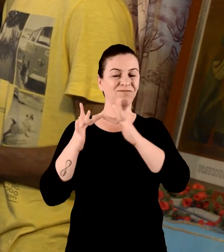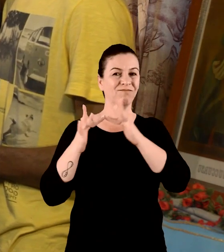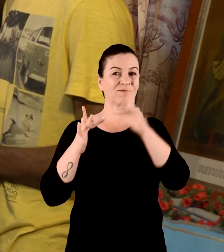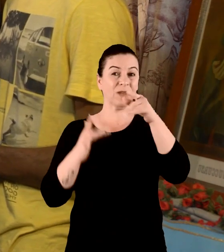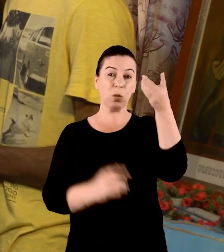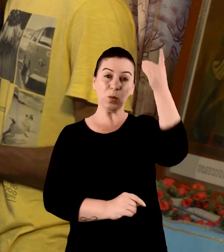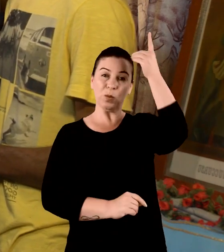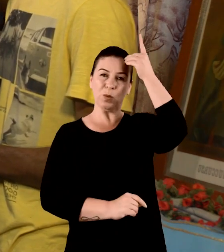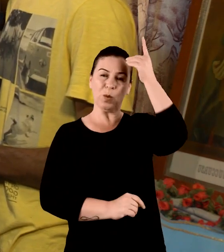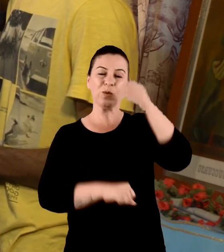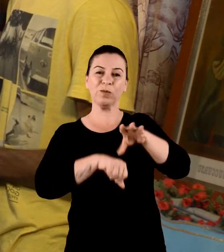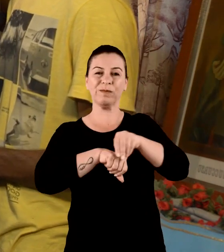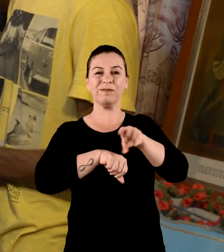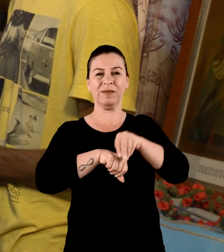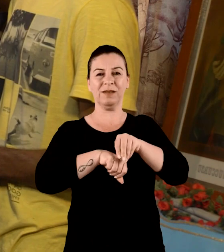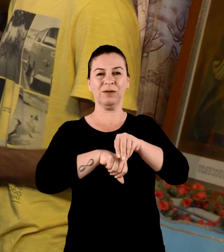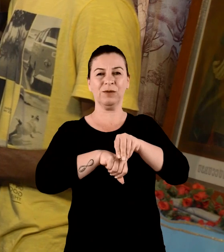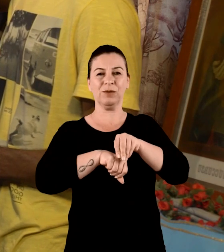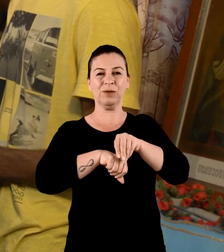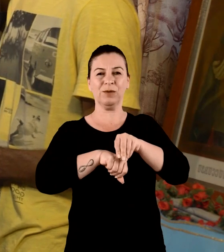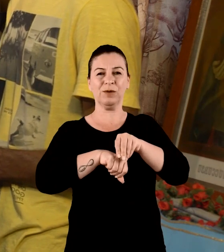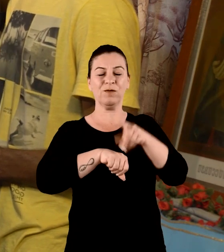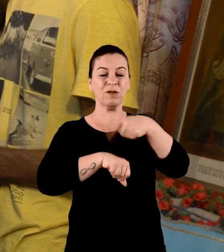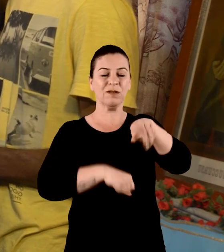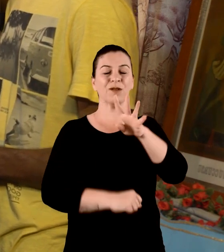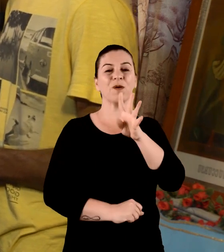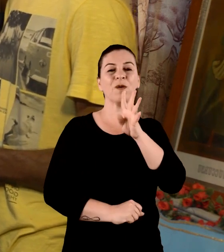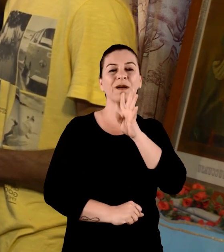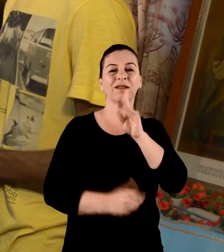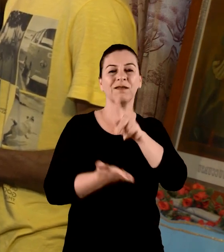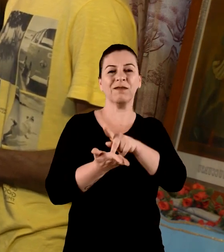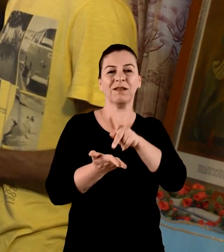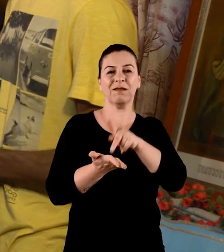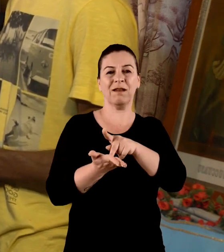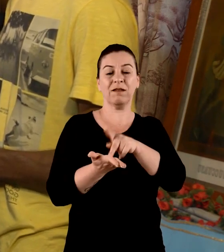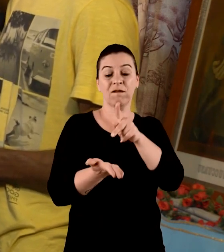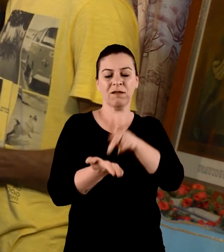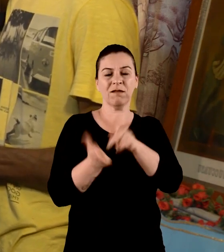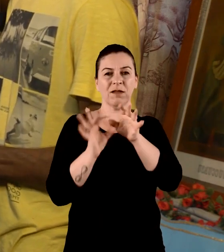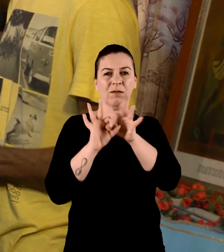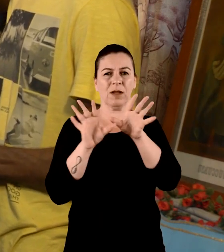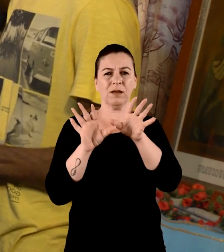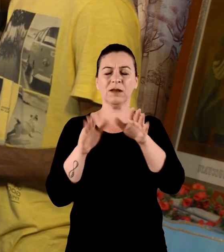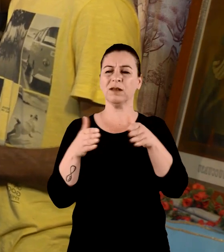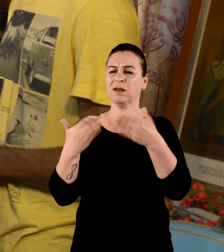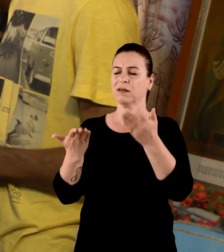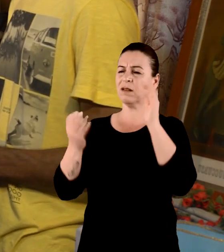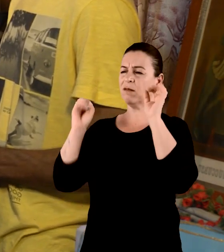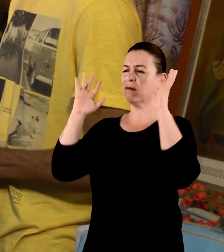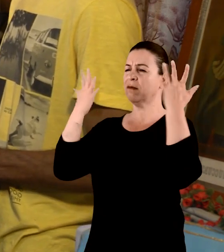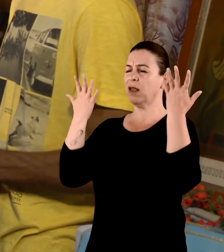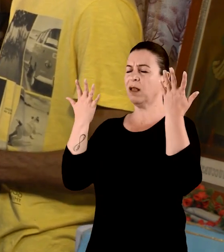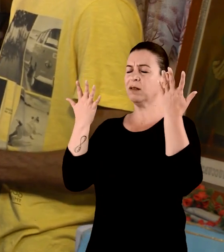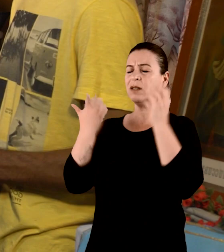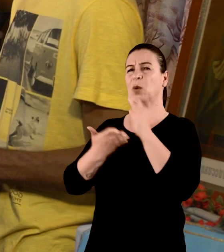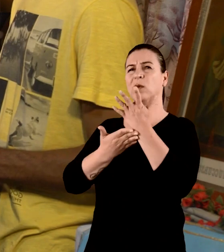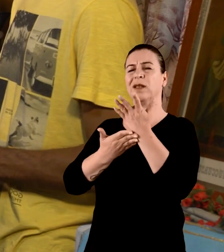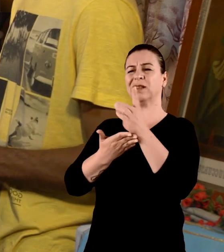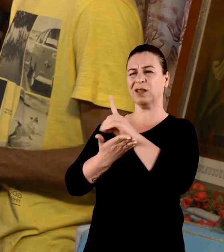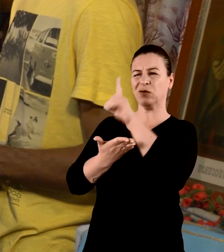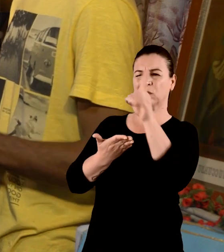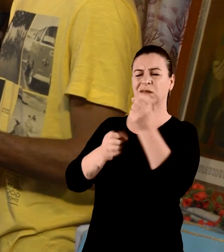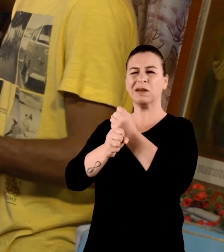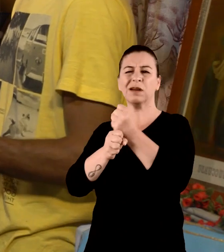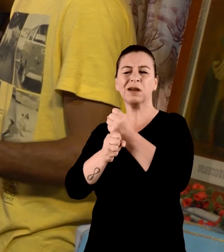dioturnamente conosco, que é o dom do conhecimento. Conheceis a verdade vos libertará. Senhora, e essa festa